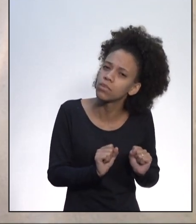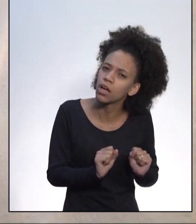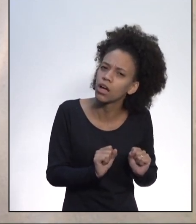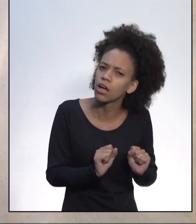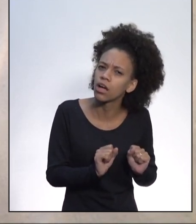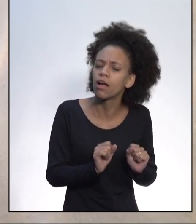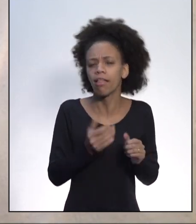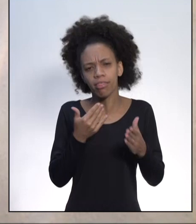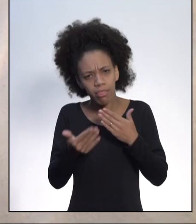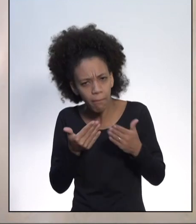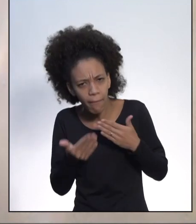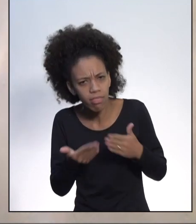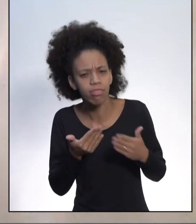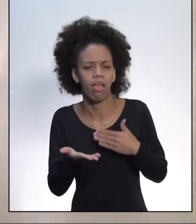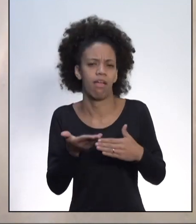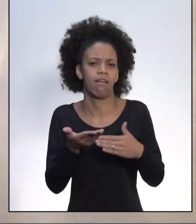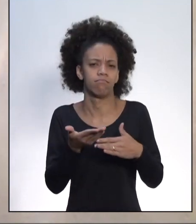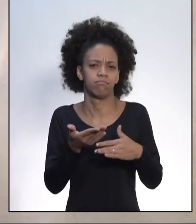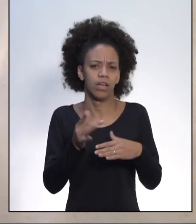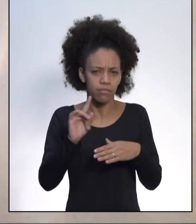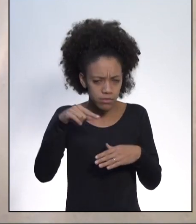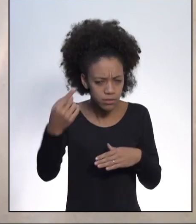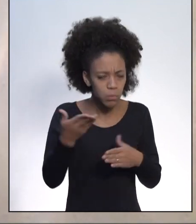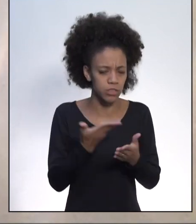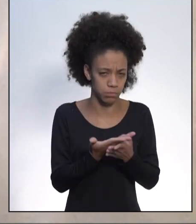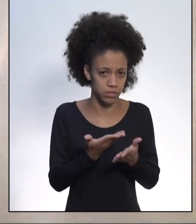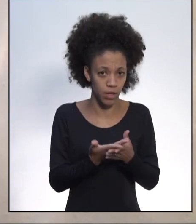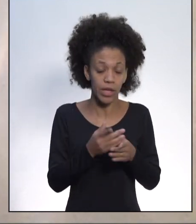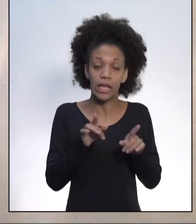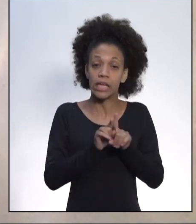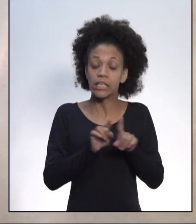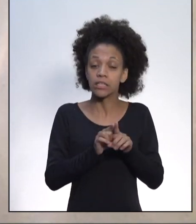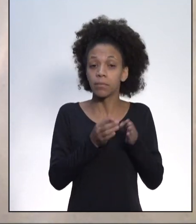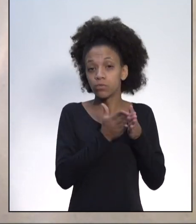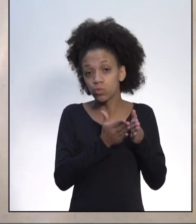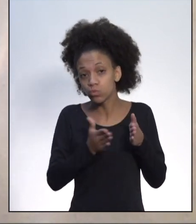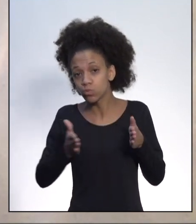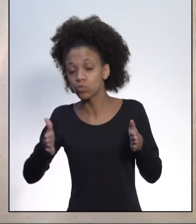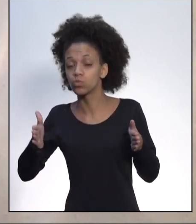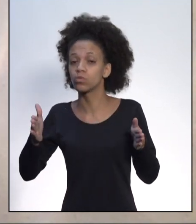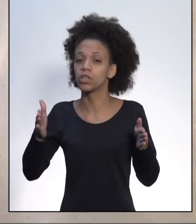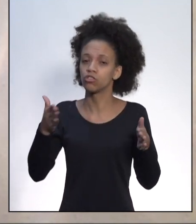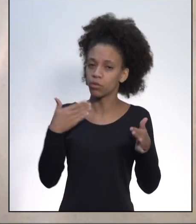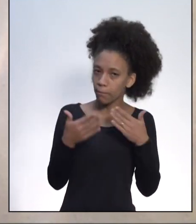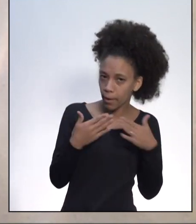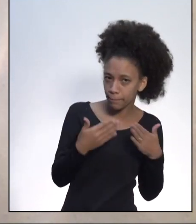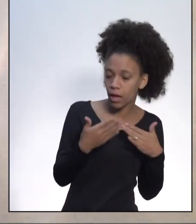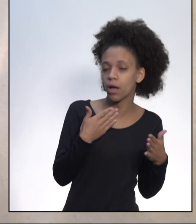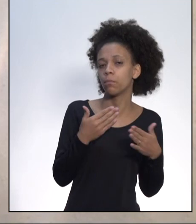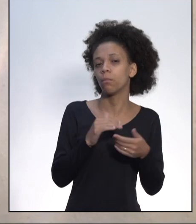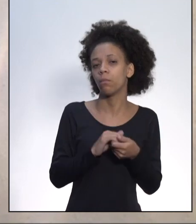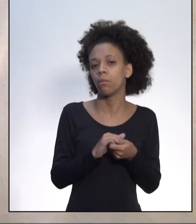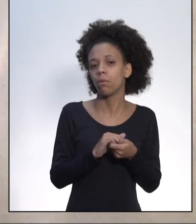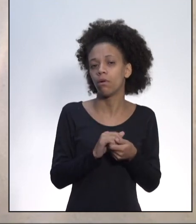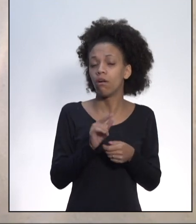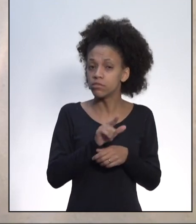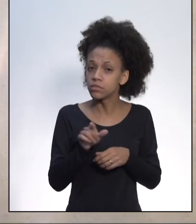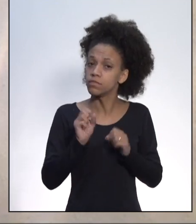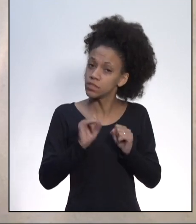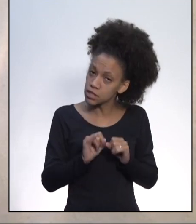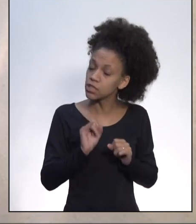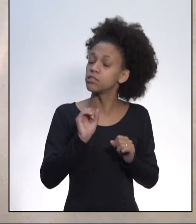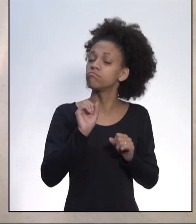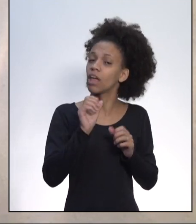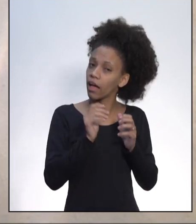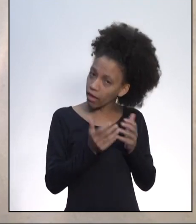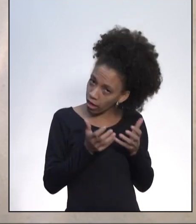vocês possam debater nas próximas aulas. E durante o nosso bate-papo, se vocês quiserem fazer